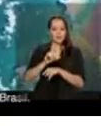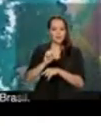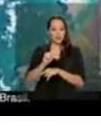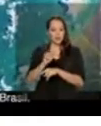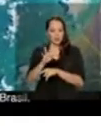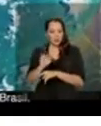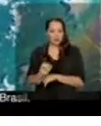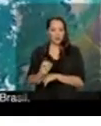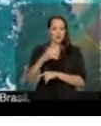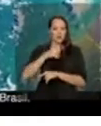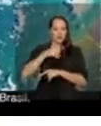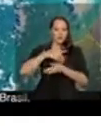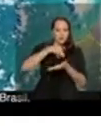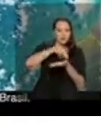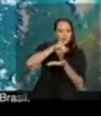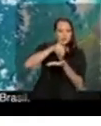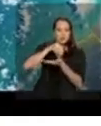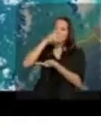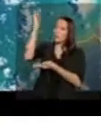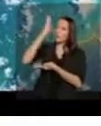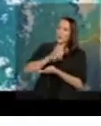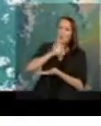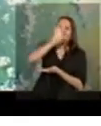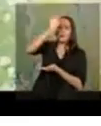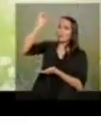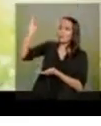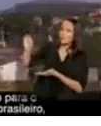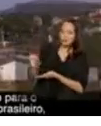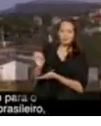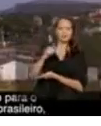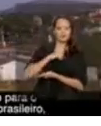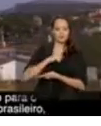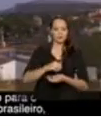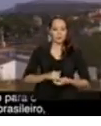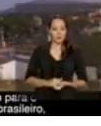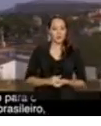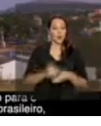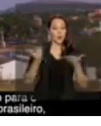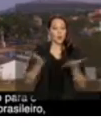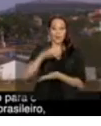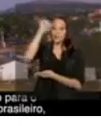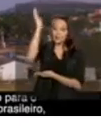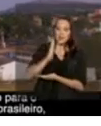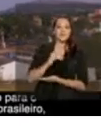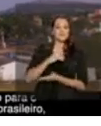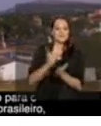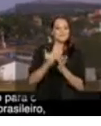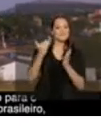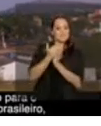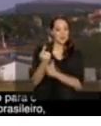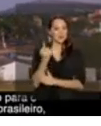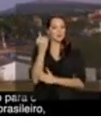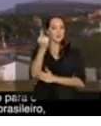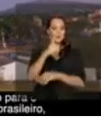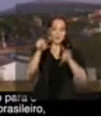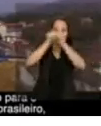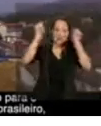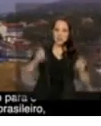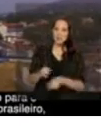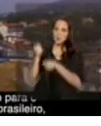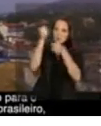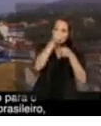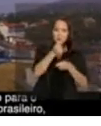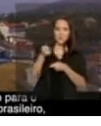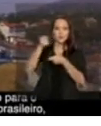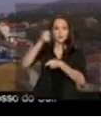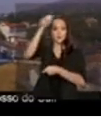distribuídos estrategicamente pelo Brasil. Hoje, o Brasil recebe mais um aliado para o sistema de controle do